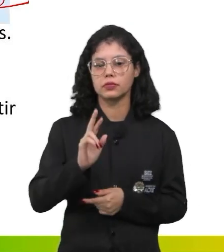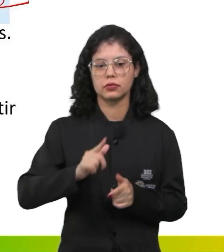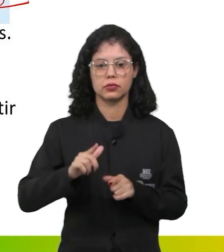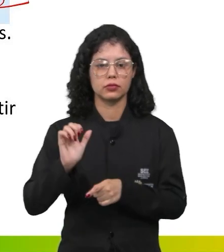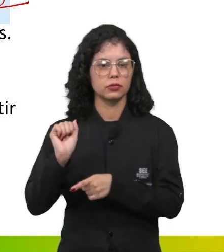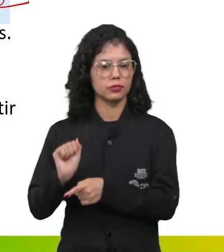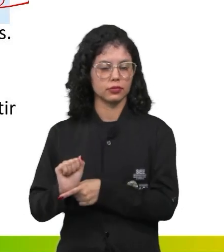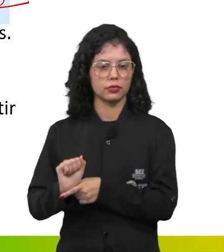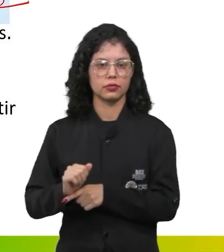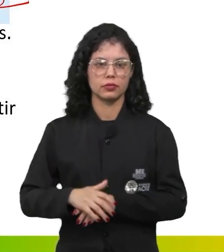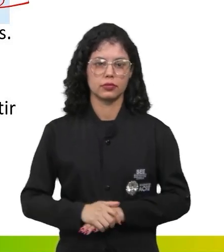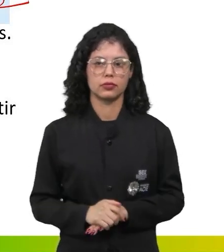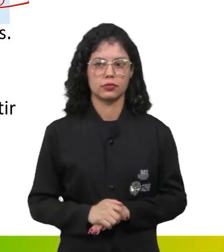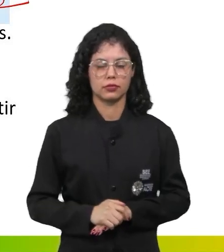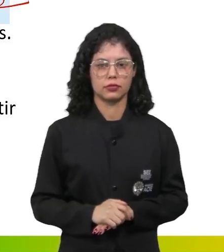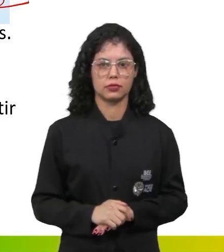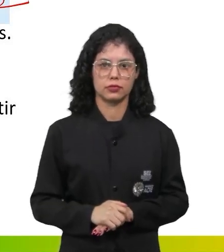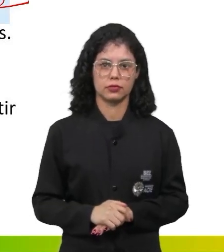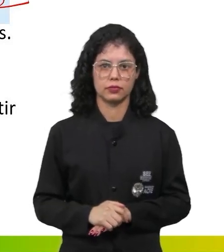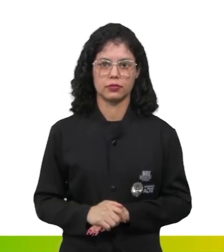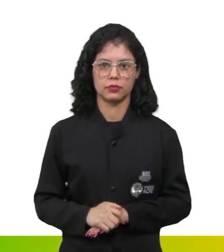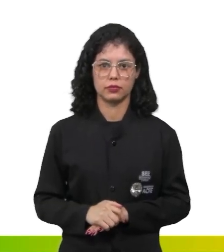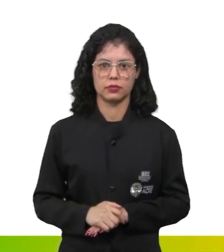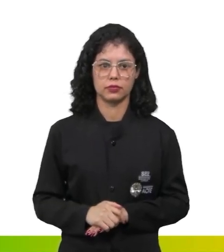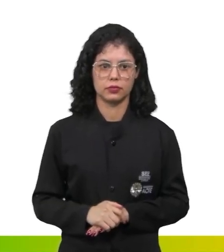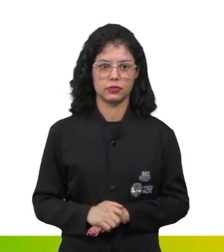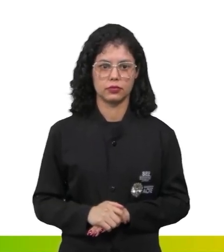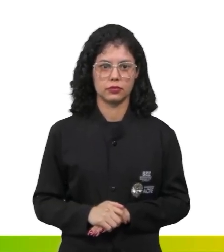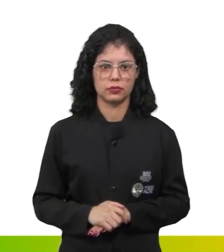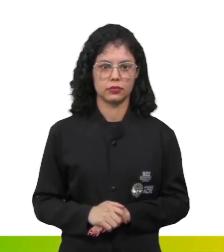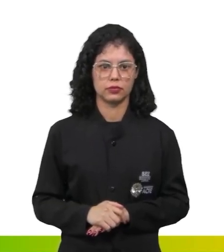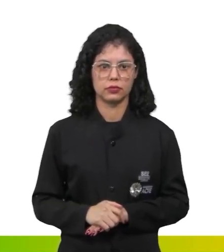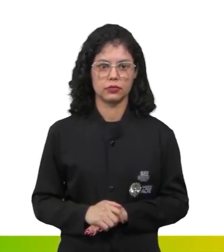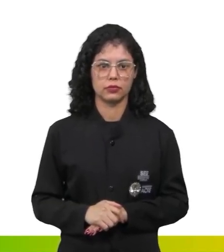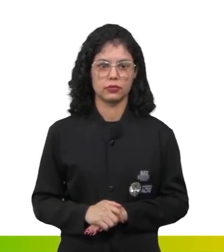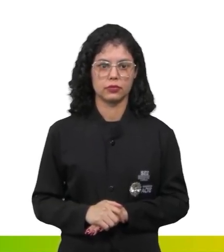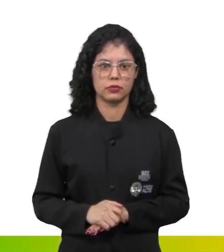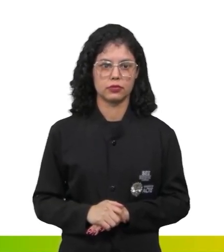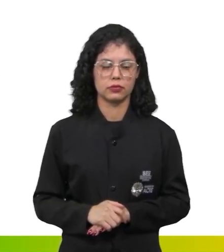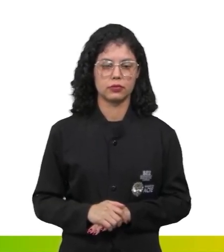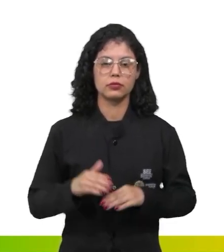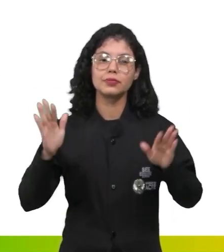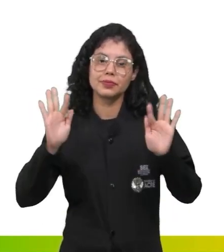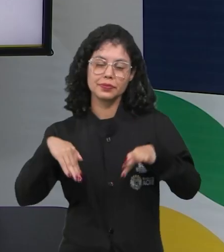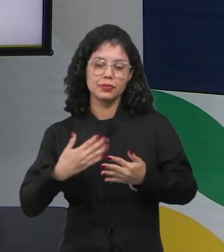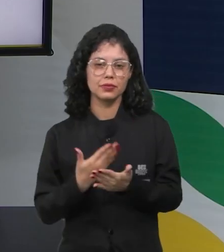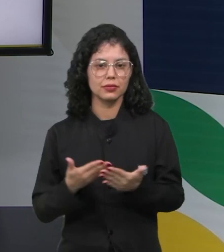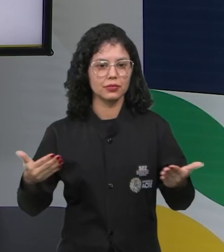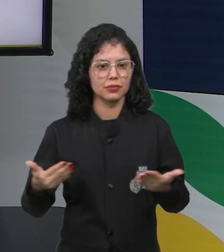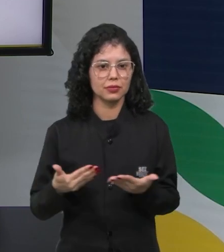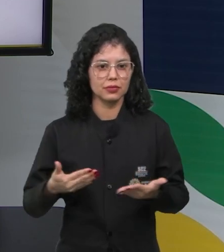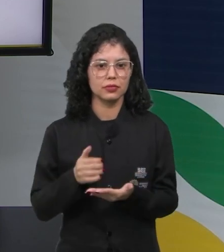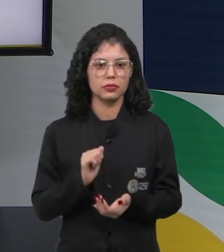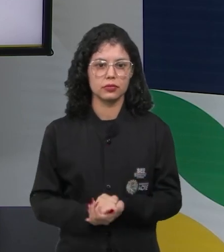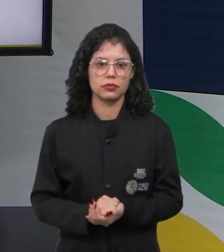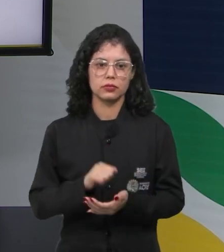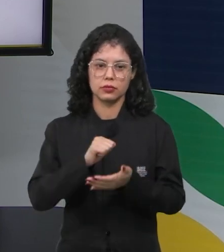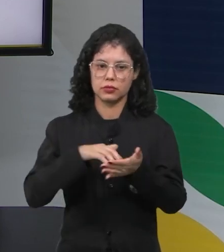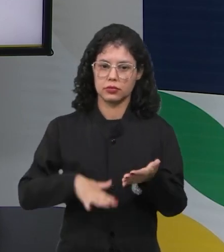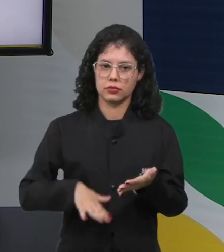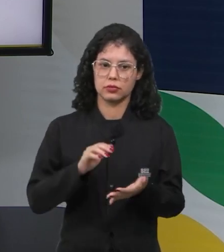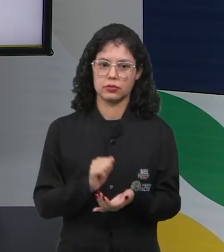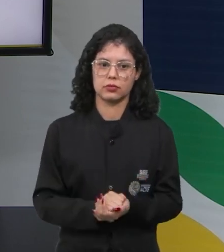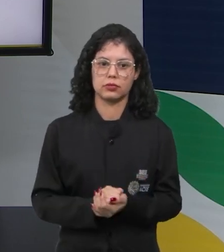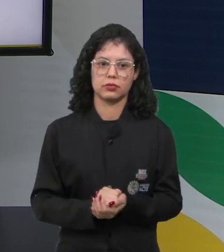questão correta, que é a letra A. Então, terminamos aqui a nossa aula, né, as nossas